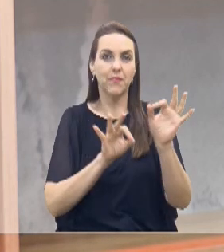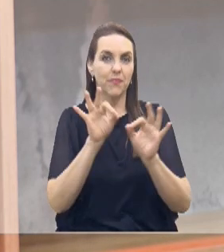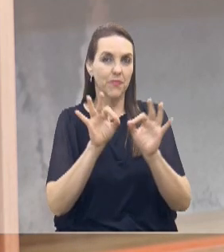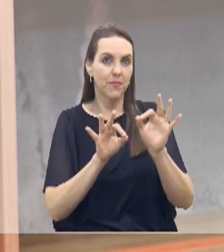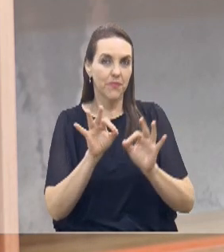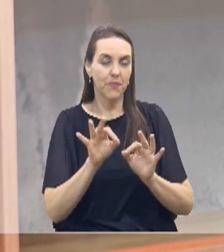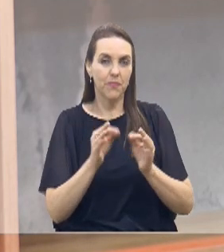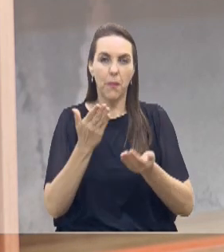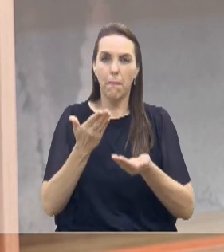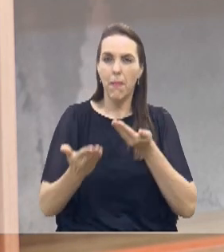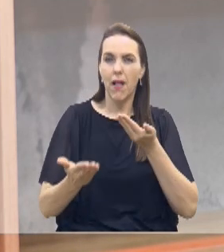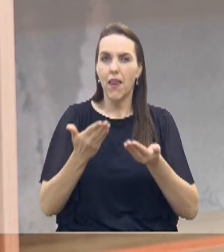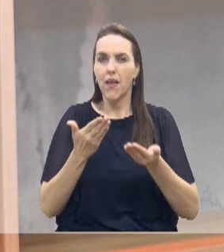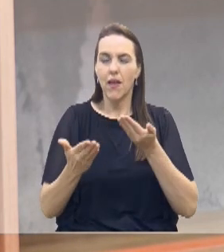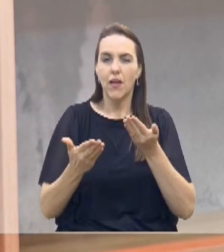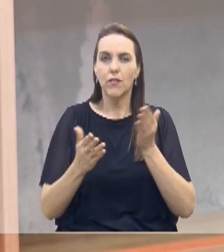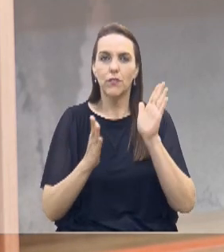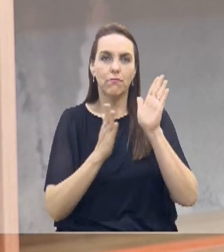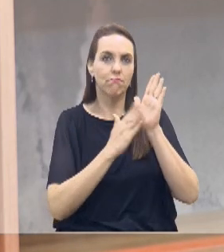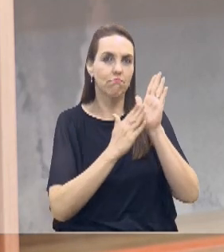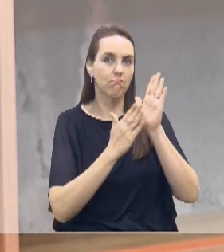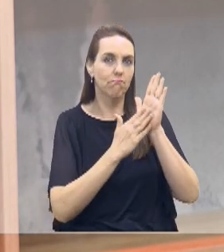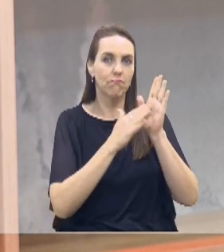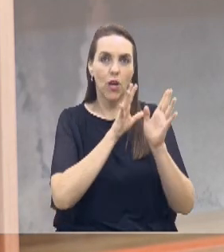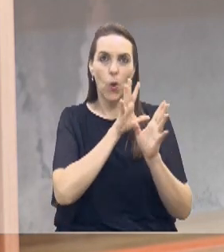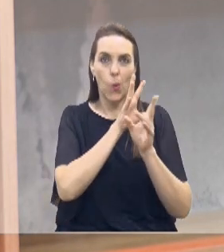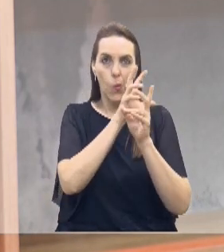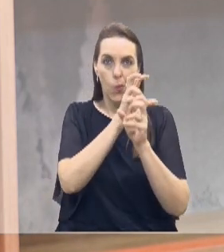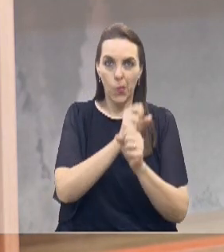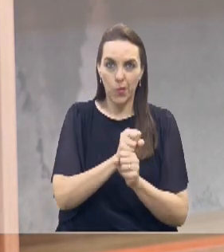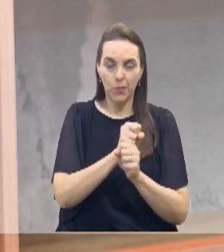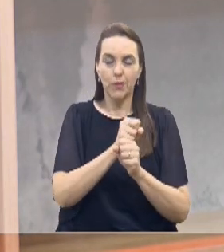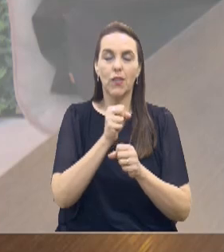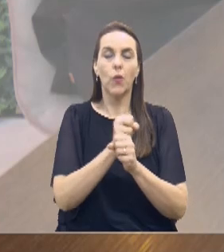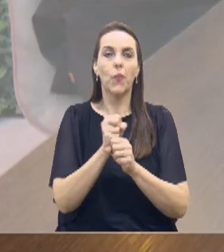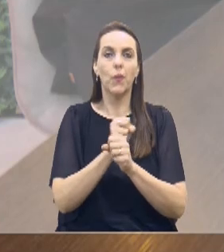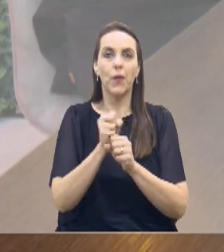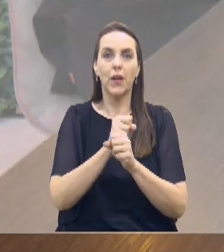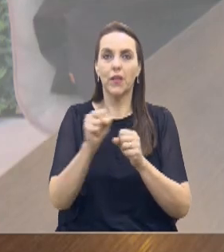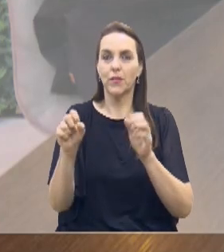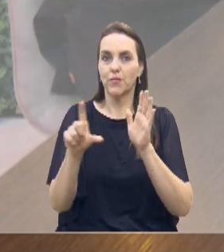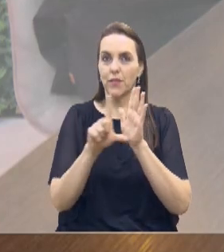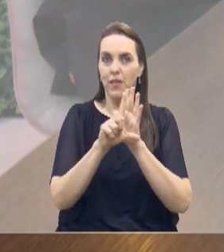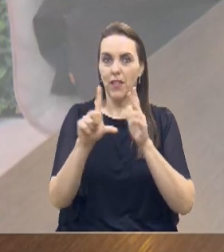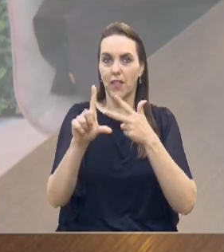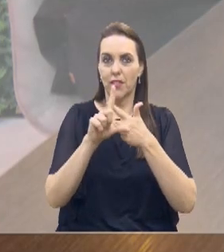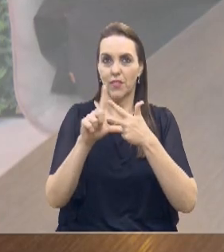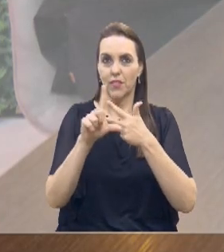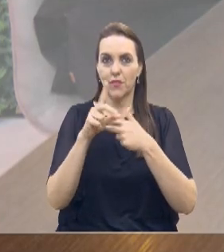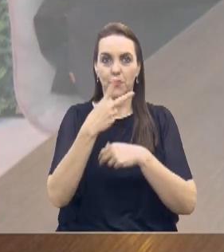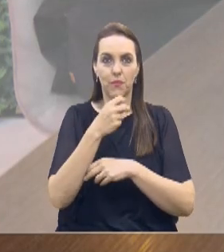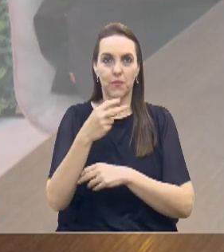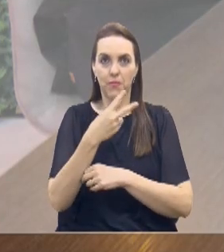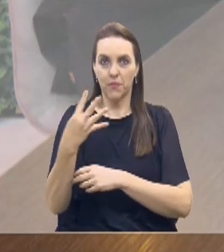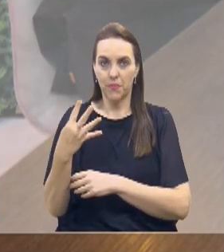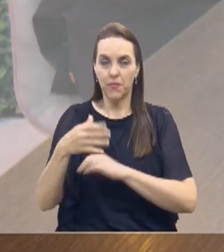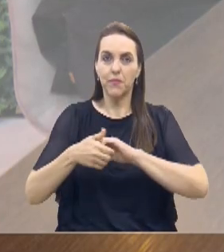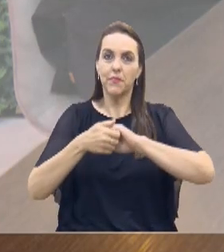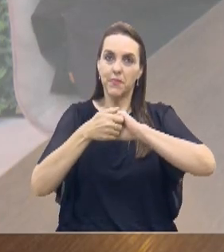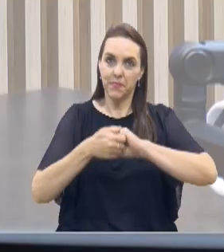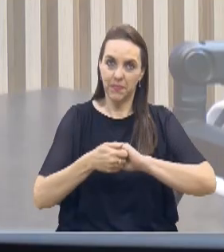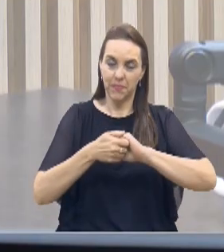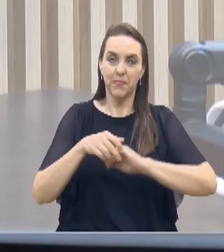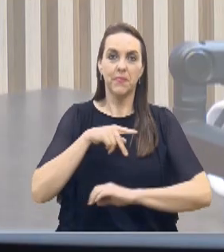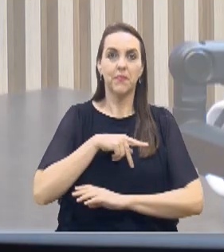um balanço, uma prestação de contas do ano legislativo de 2024. A propósito disso, saúdo a nossa presidente,